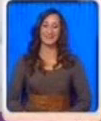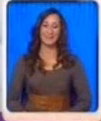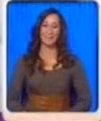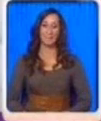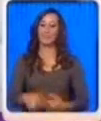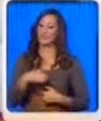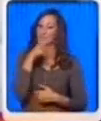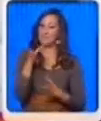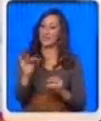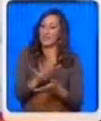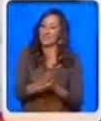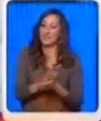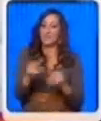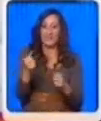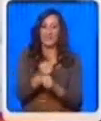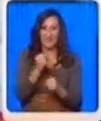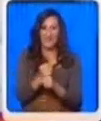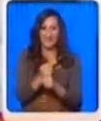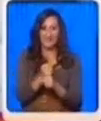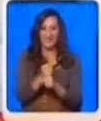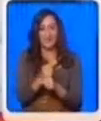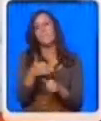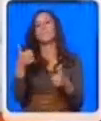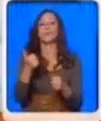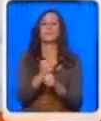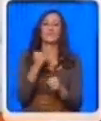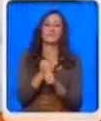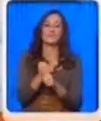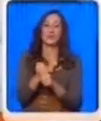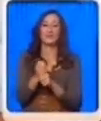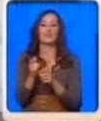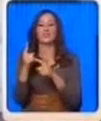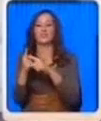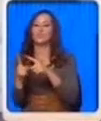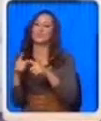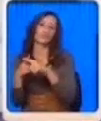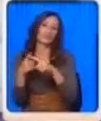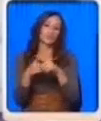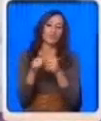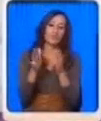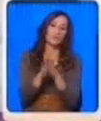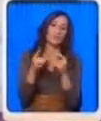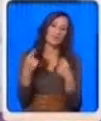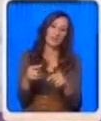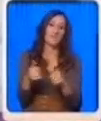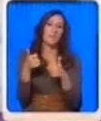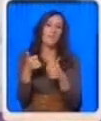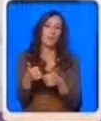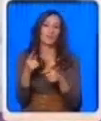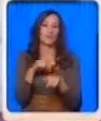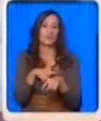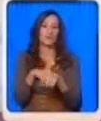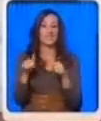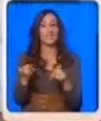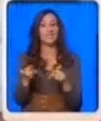Já tens não bom digo trabalho? Nada. Tenho bom trabalho. O bom trabalho reparte-se por todos, Hélder. Todos têm os seus grandes momentos. Eu entendo que